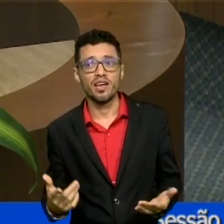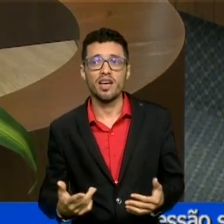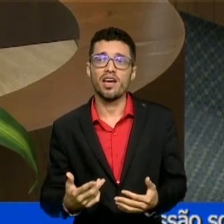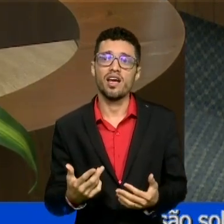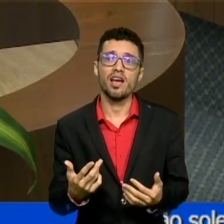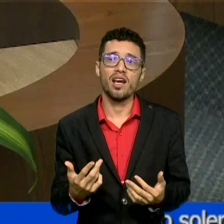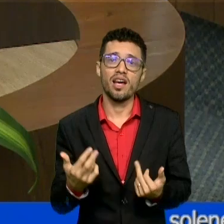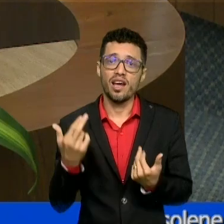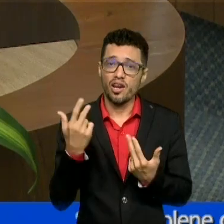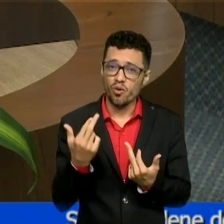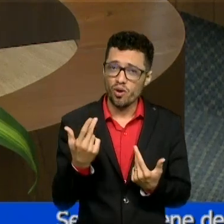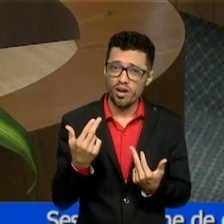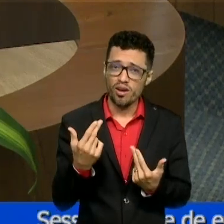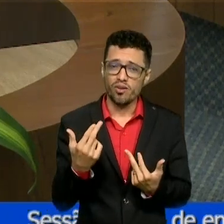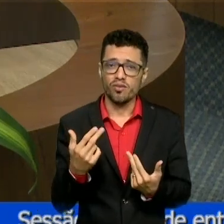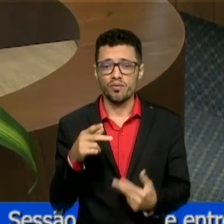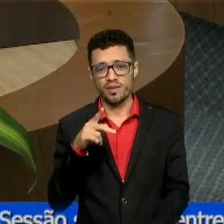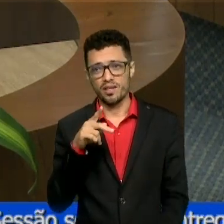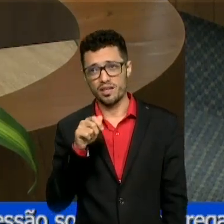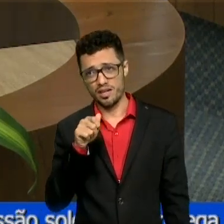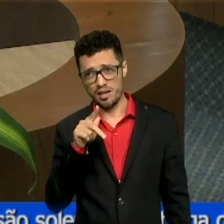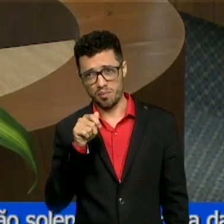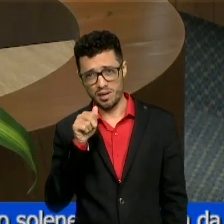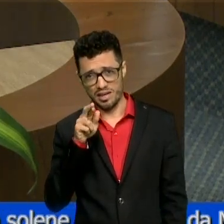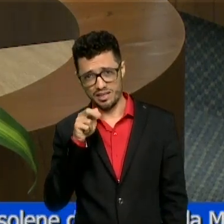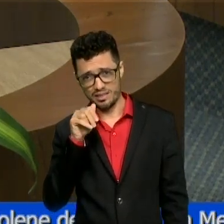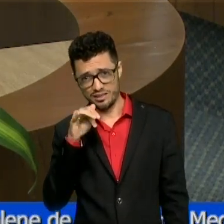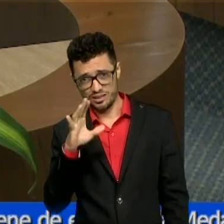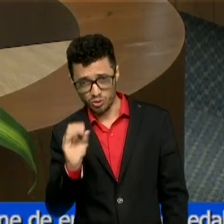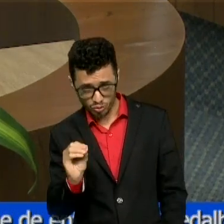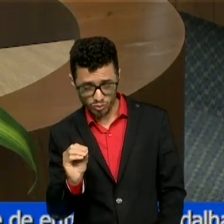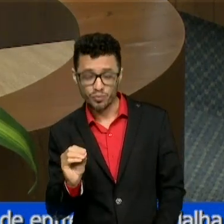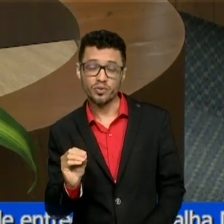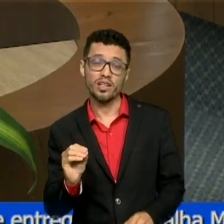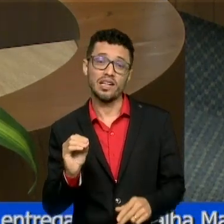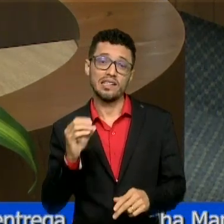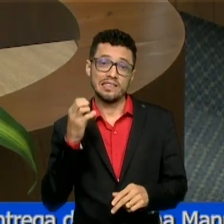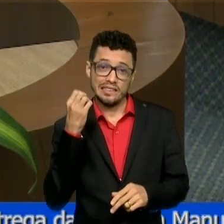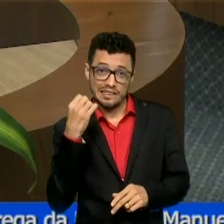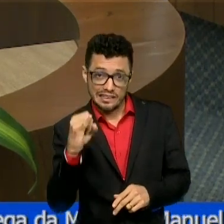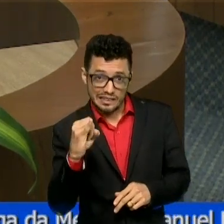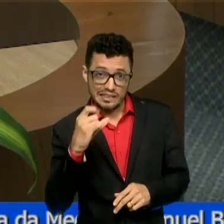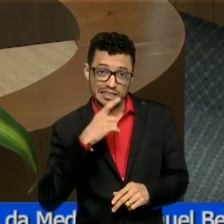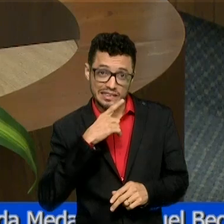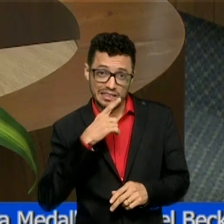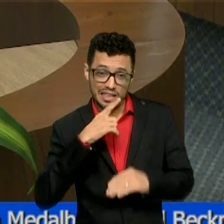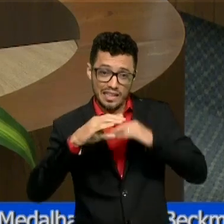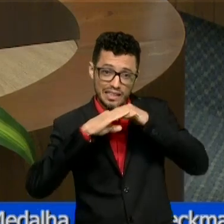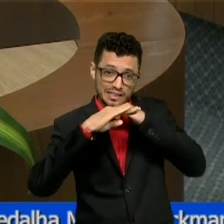certo vira verdade, né, Aparício? O que não dá certo é porque não dava mesmo. Mas